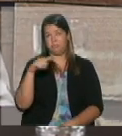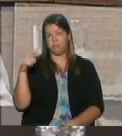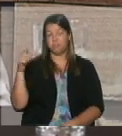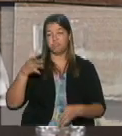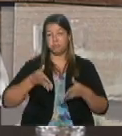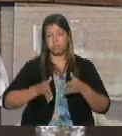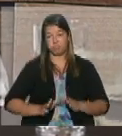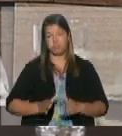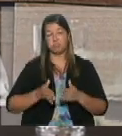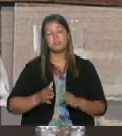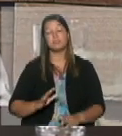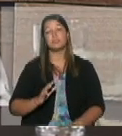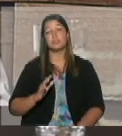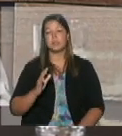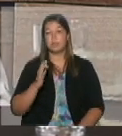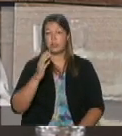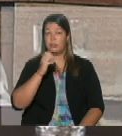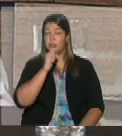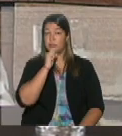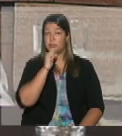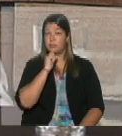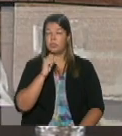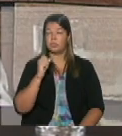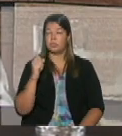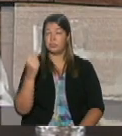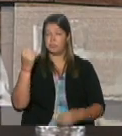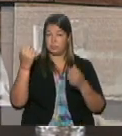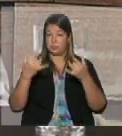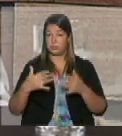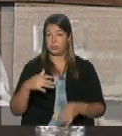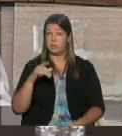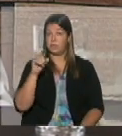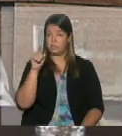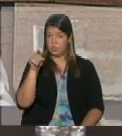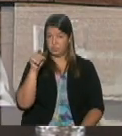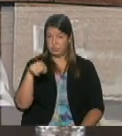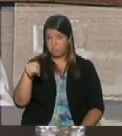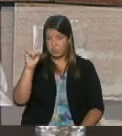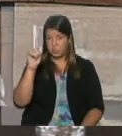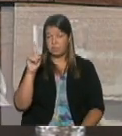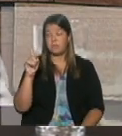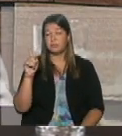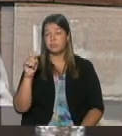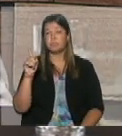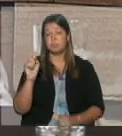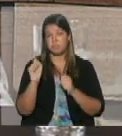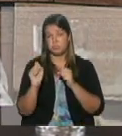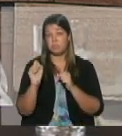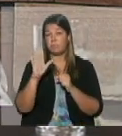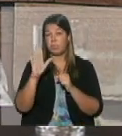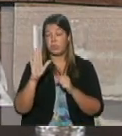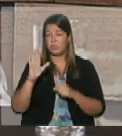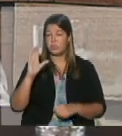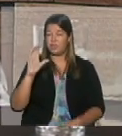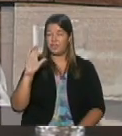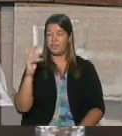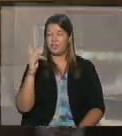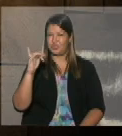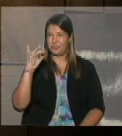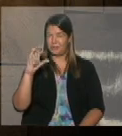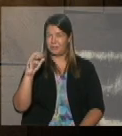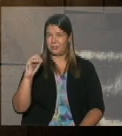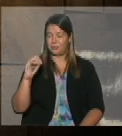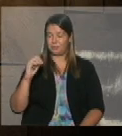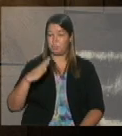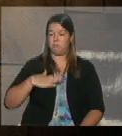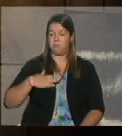disse, olha, você quer sair daqui, tudo bem, mas o Chico fica aqui comigo. E como a família era muito